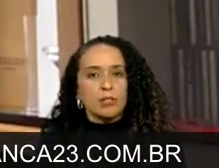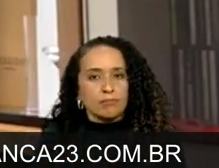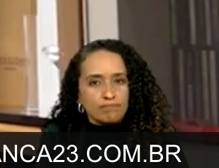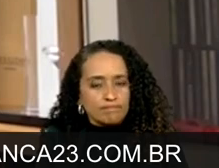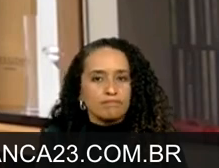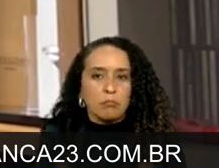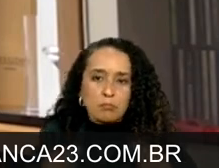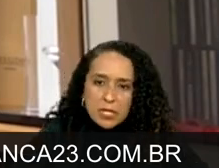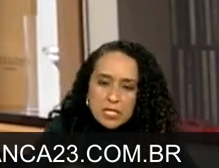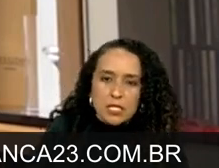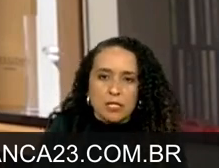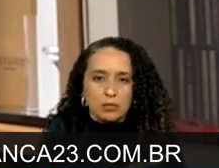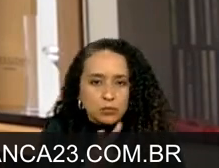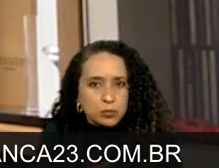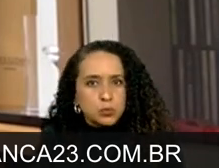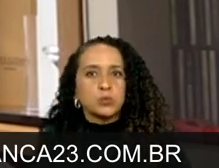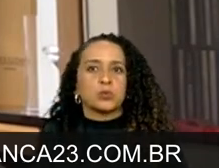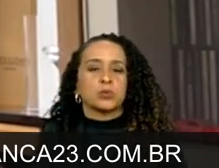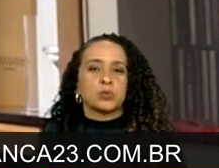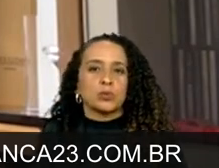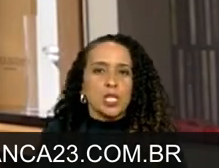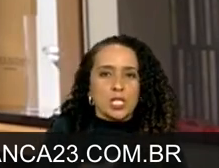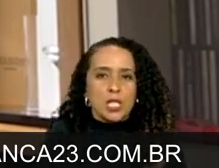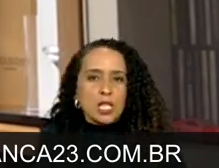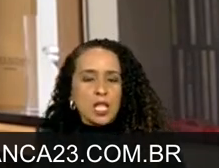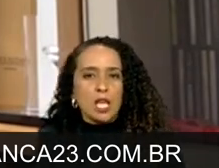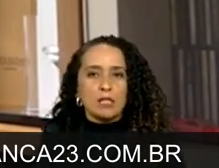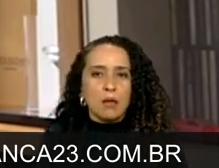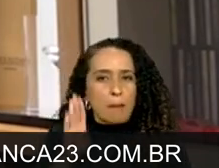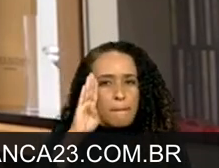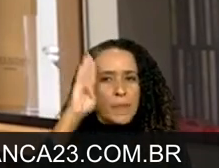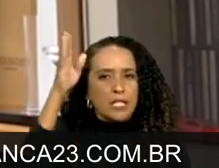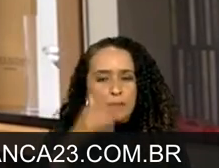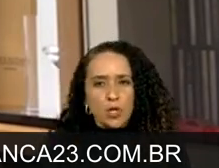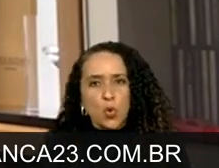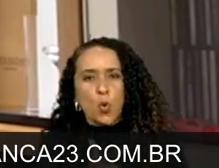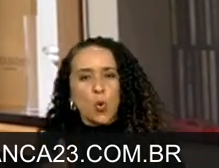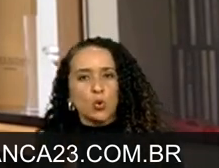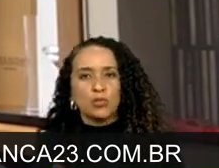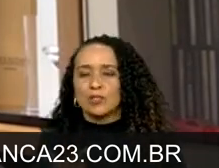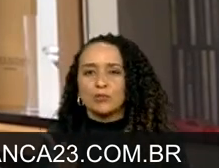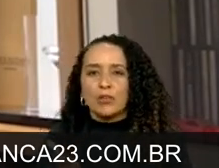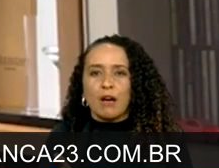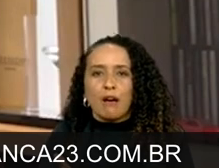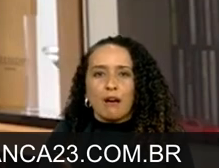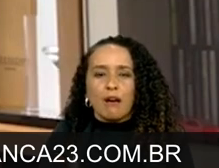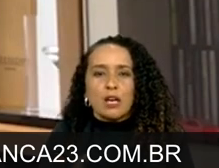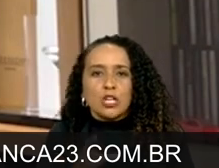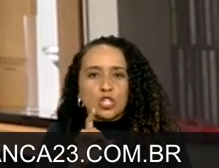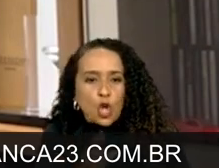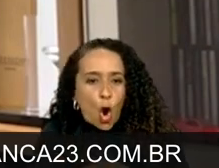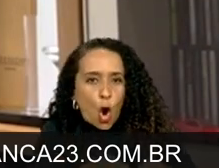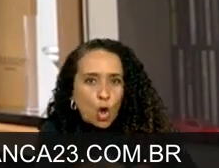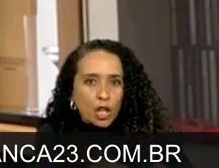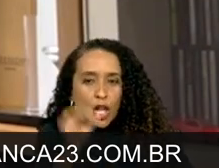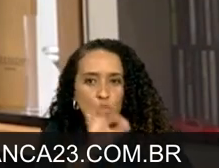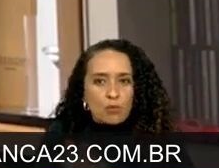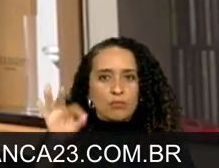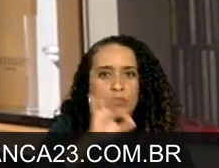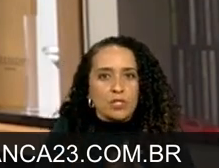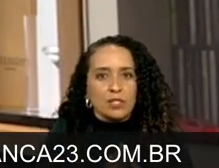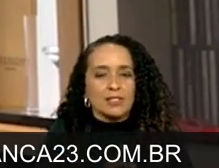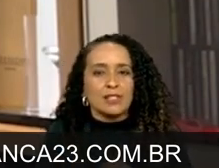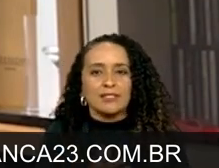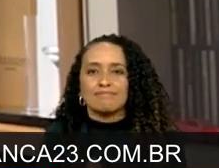necessidades de medidas protetivas, especialmente aquelas outras que não se tratam somente do controle do mosquito, que têm